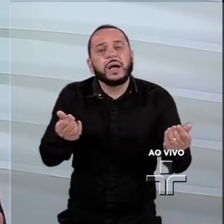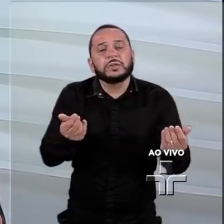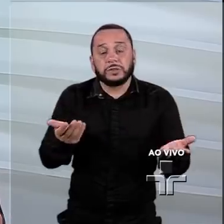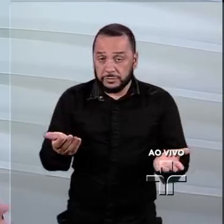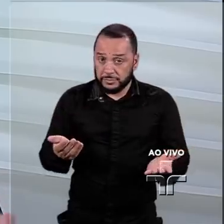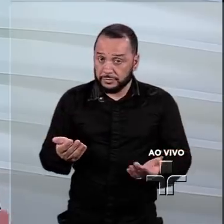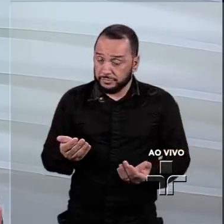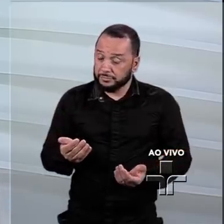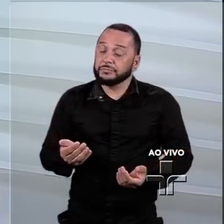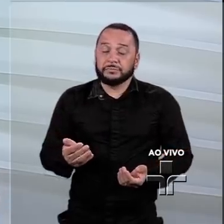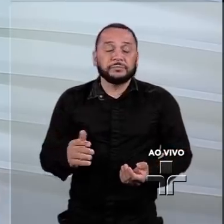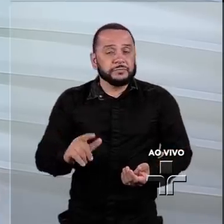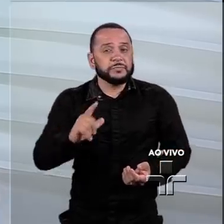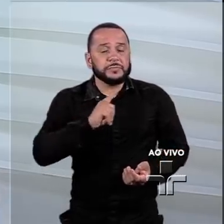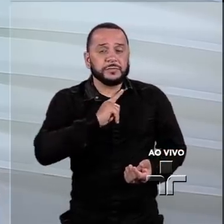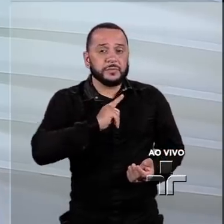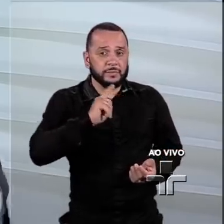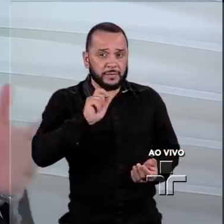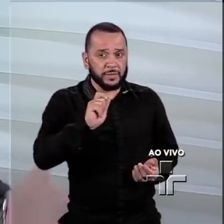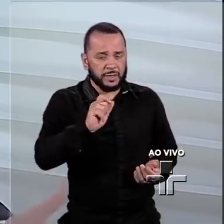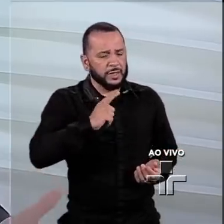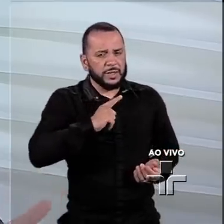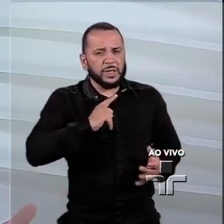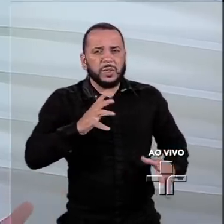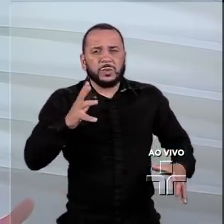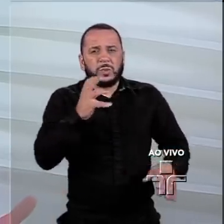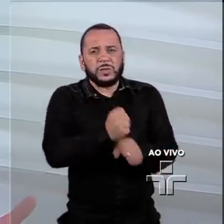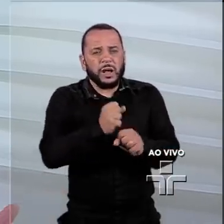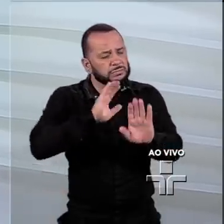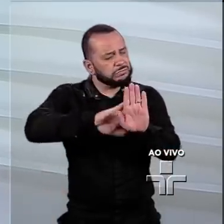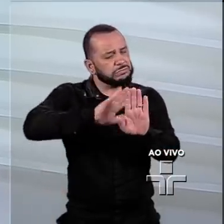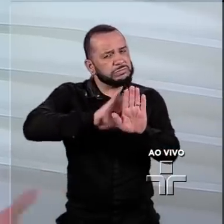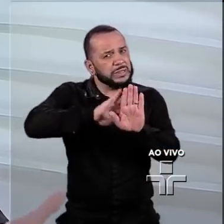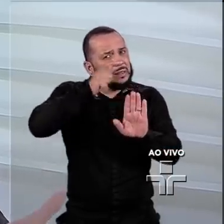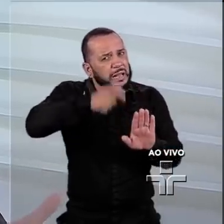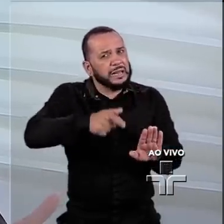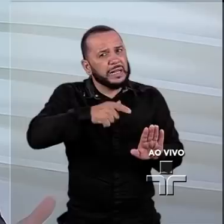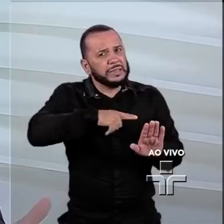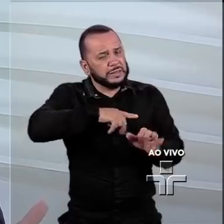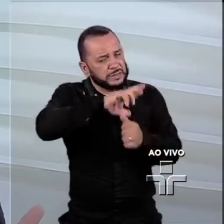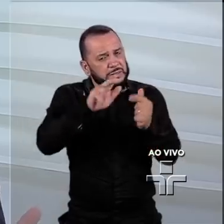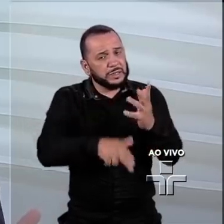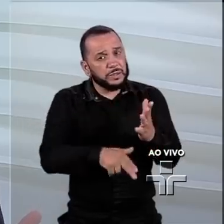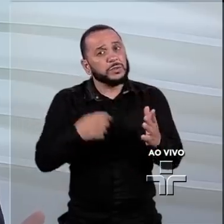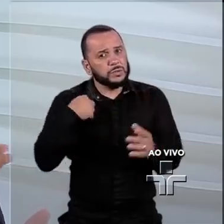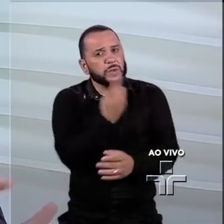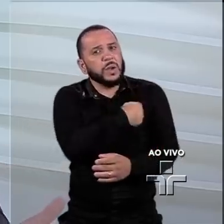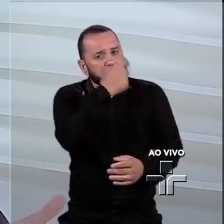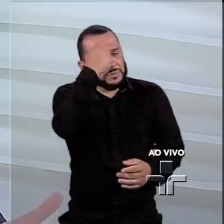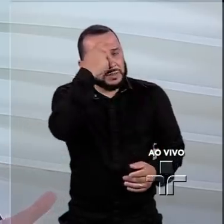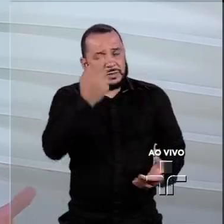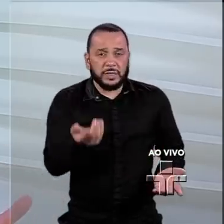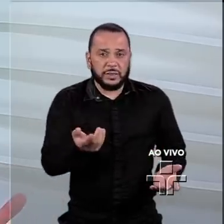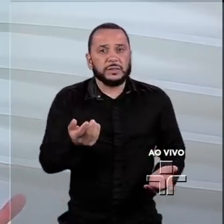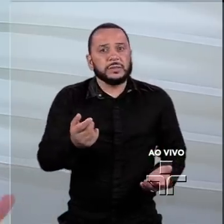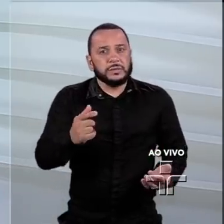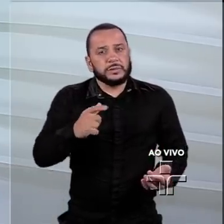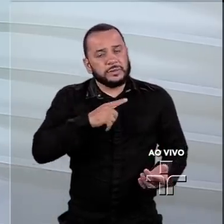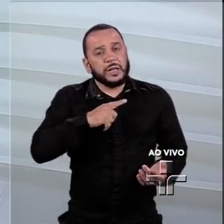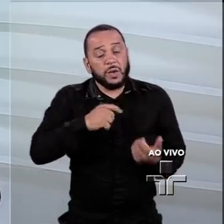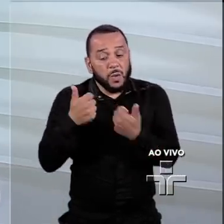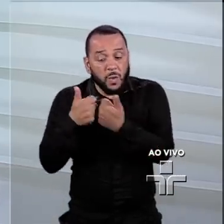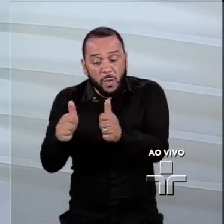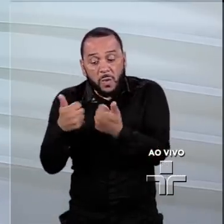preço do elitismo é um. Os inúmeros interesses por trás é uma outra questão a ser considerada. O sistema de ônibus é